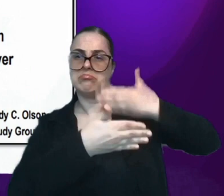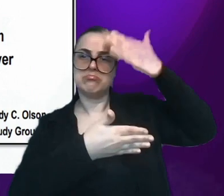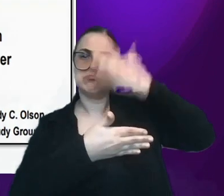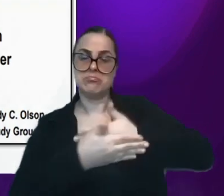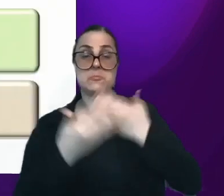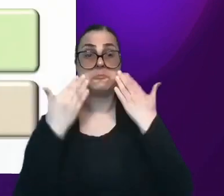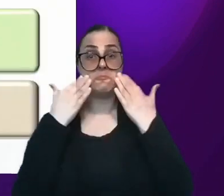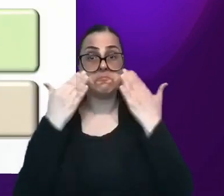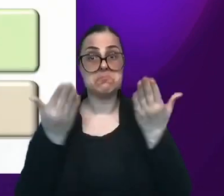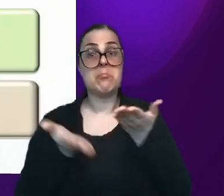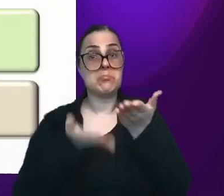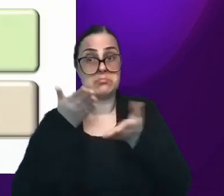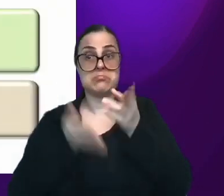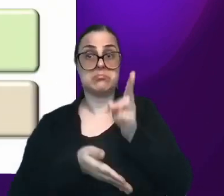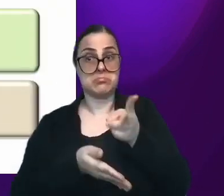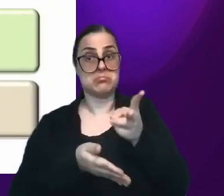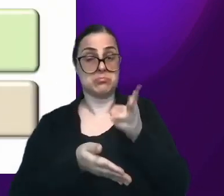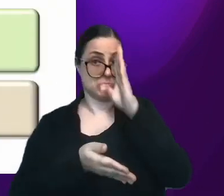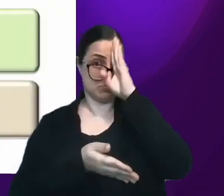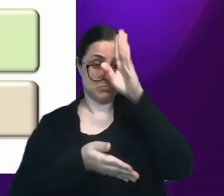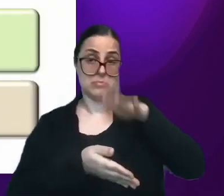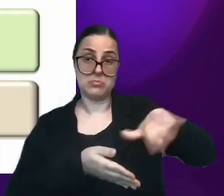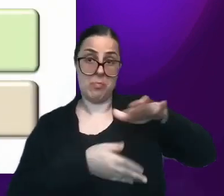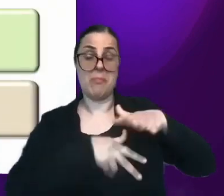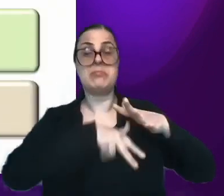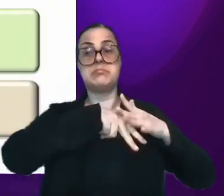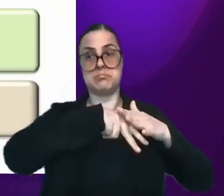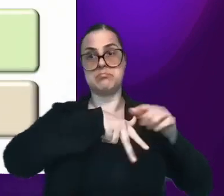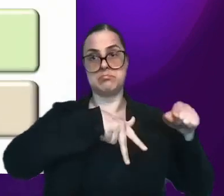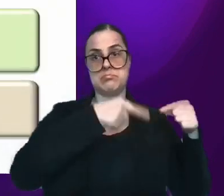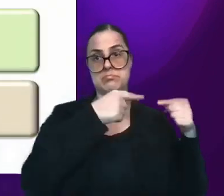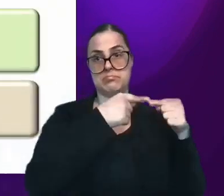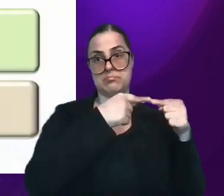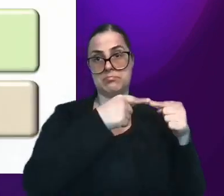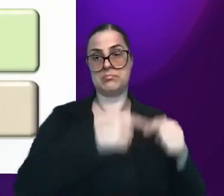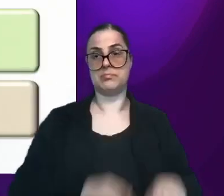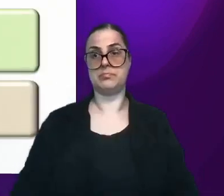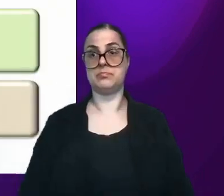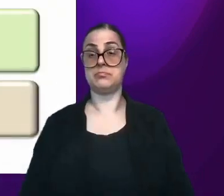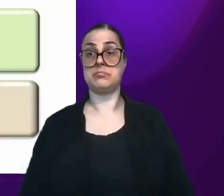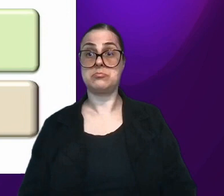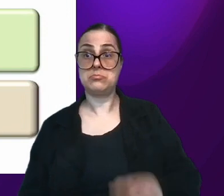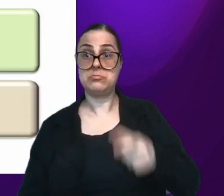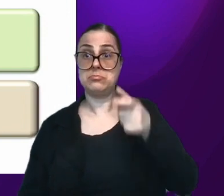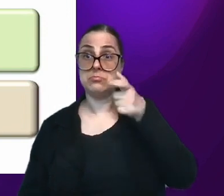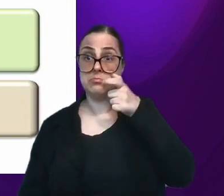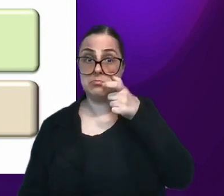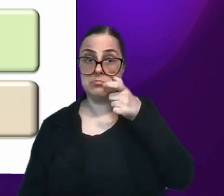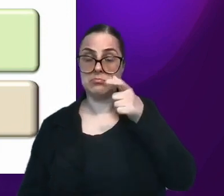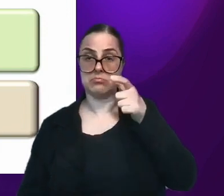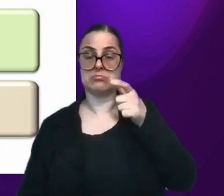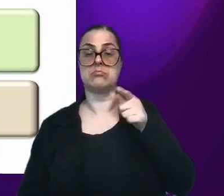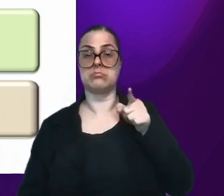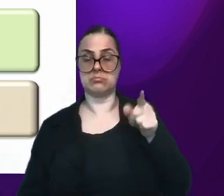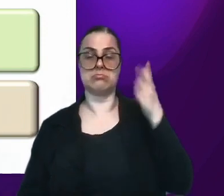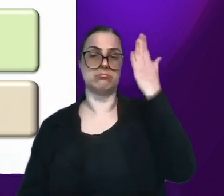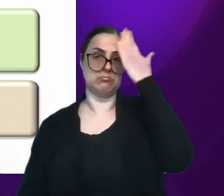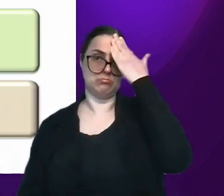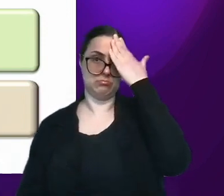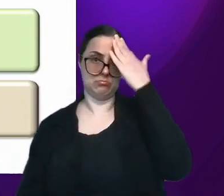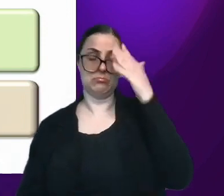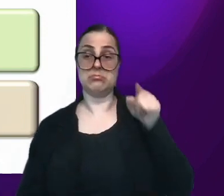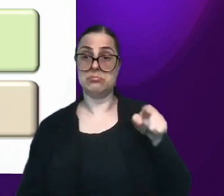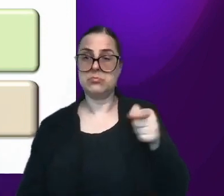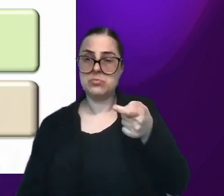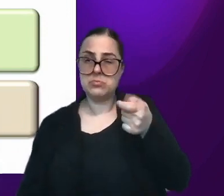de pacientes. E, então, aqui a gente observa que para aquele paciente que tende a instabilizar